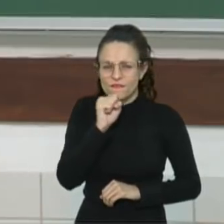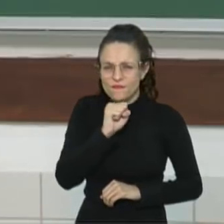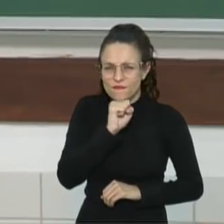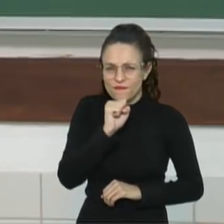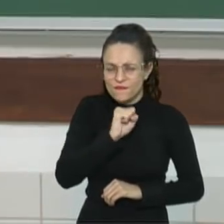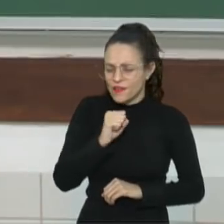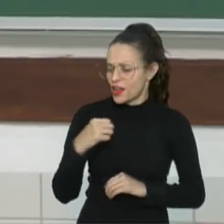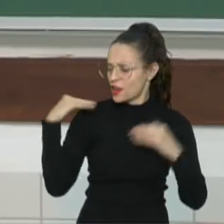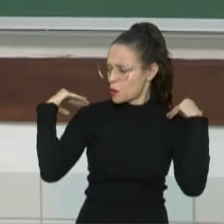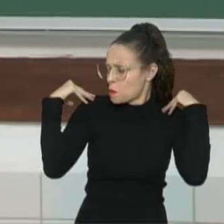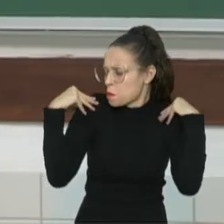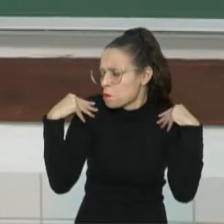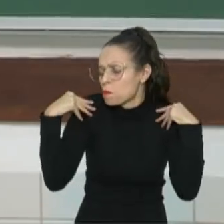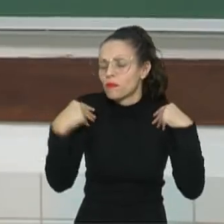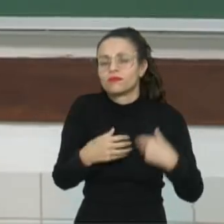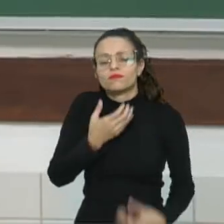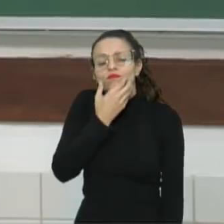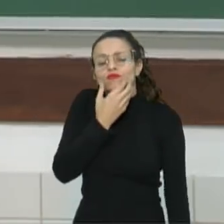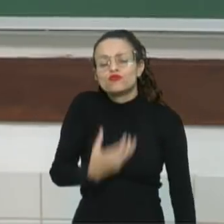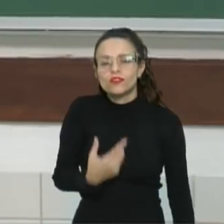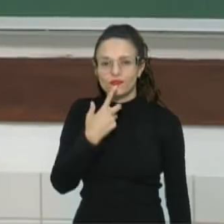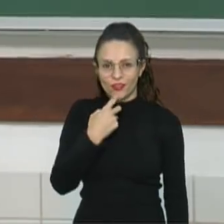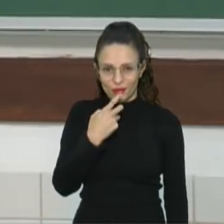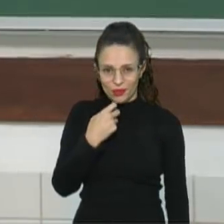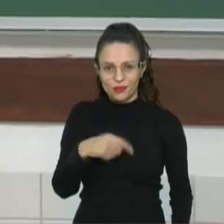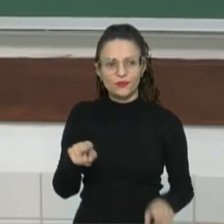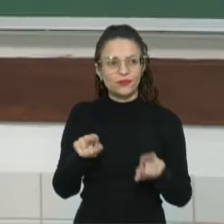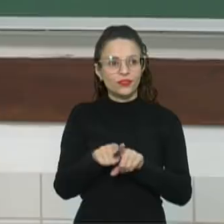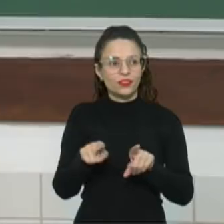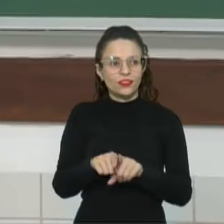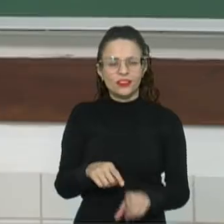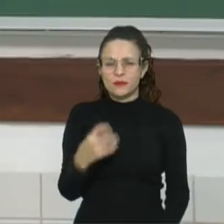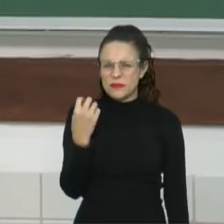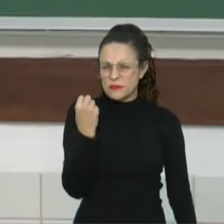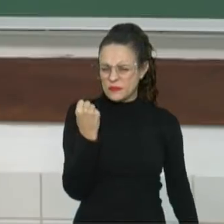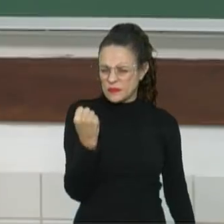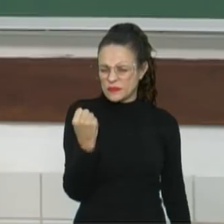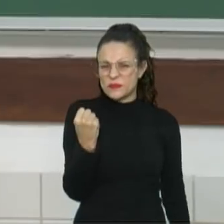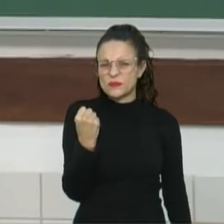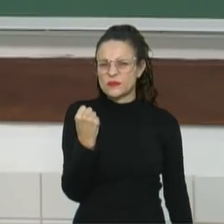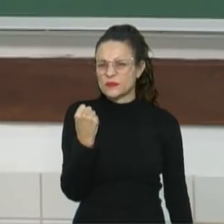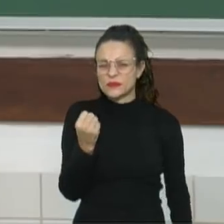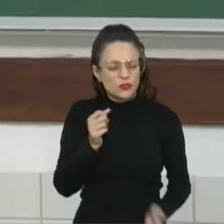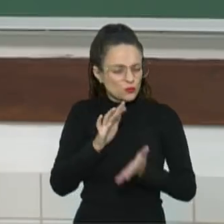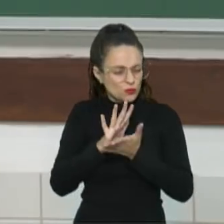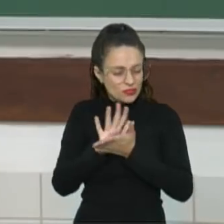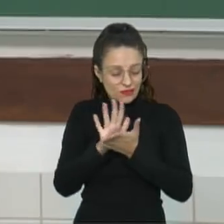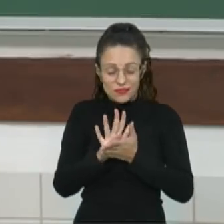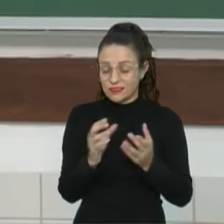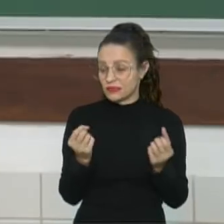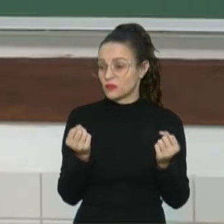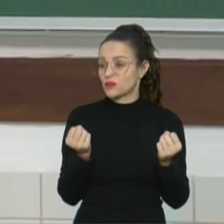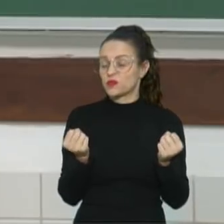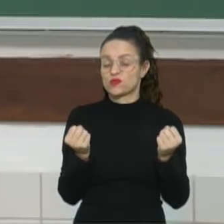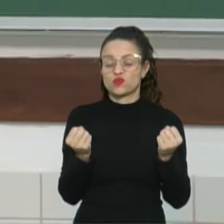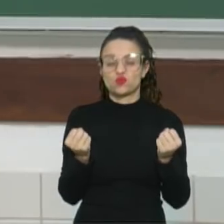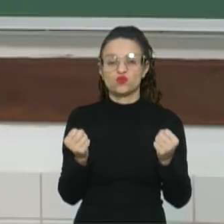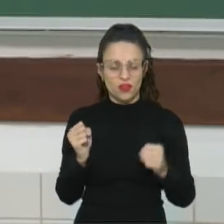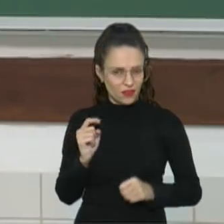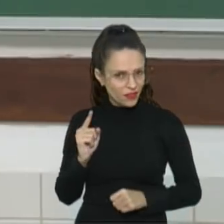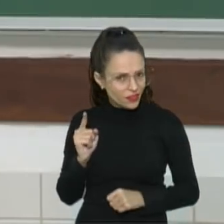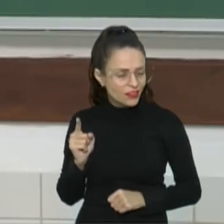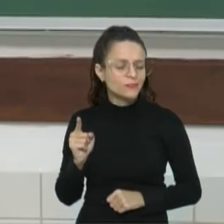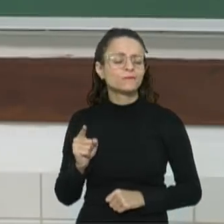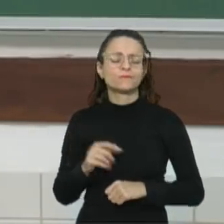de longas barbas vermelhas e avarento, suvina, mão de vaca. Ninguém tirava um tostão